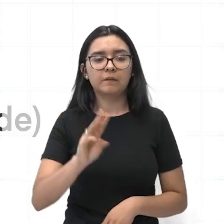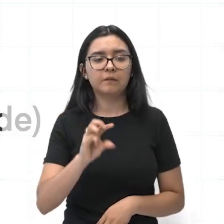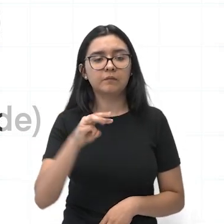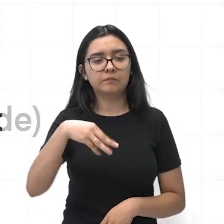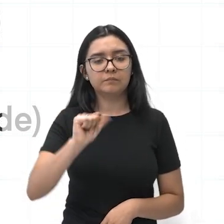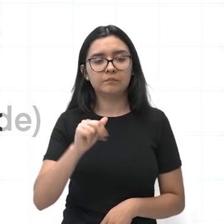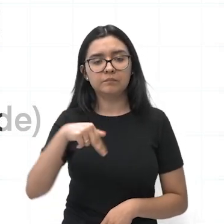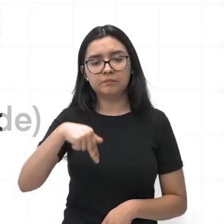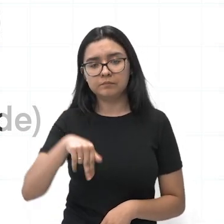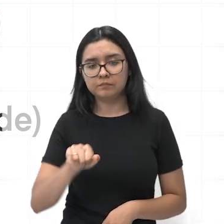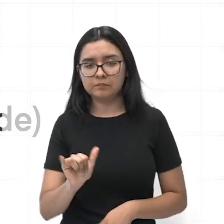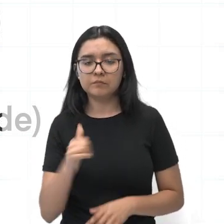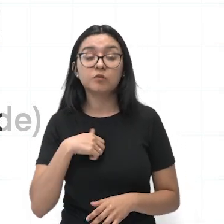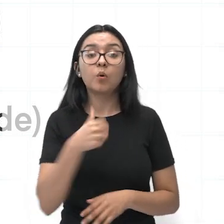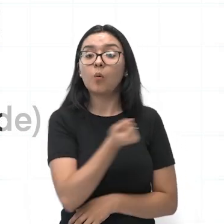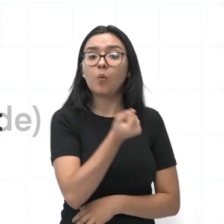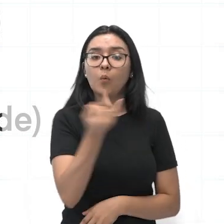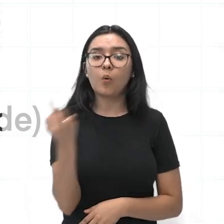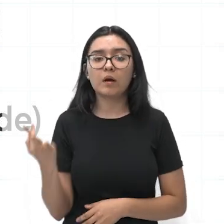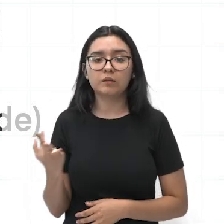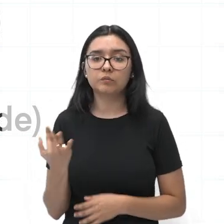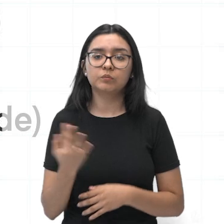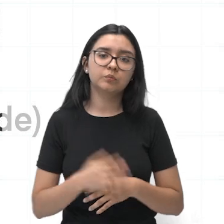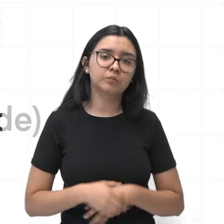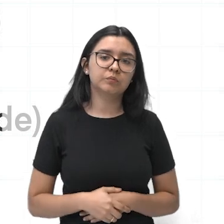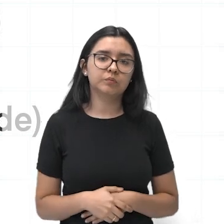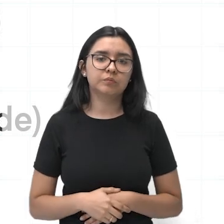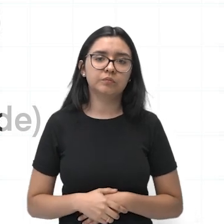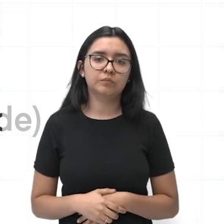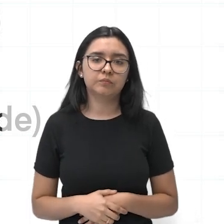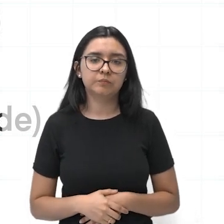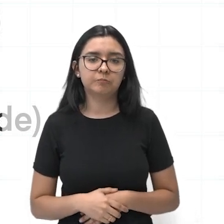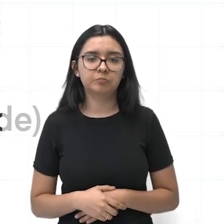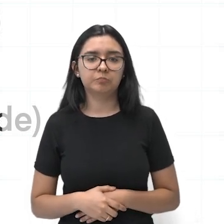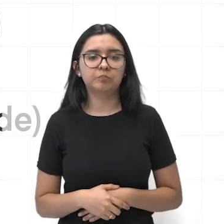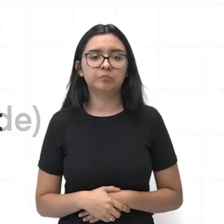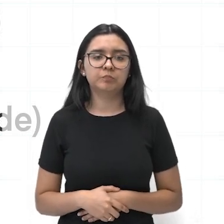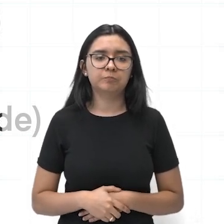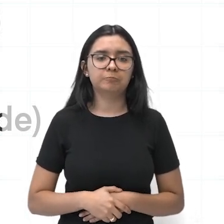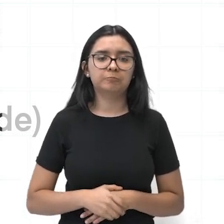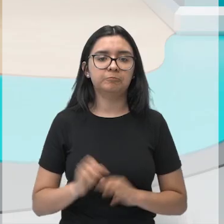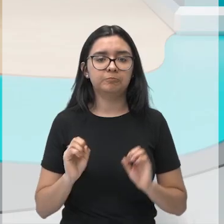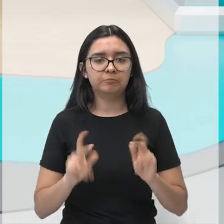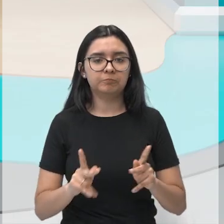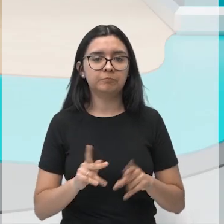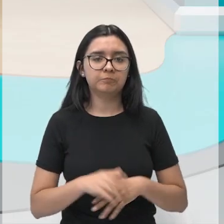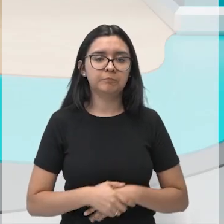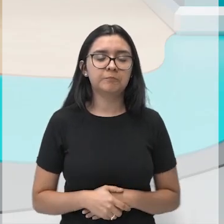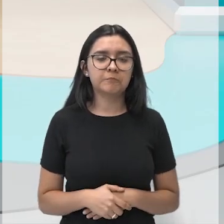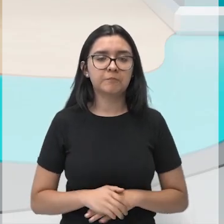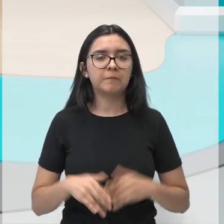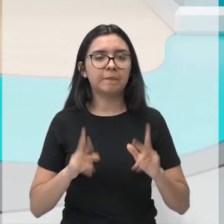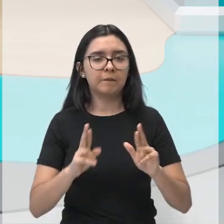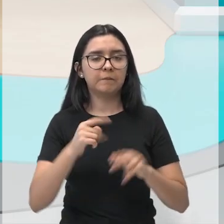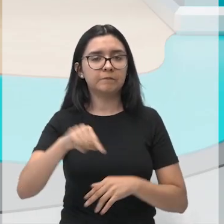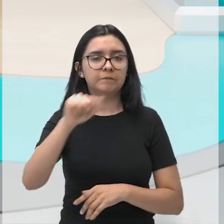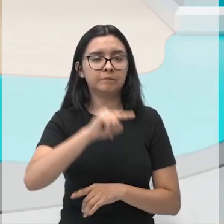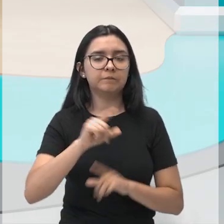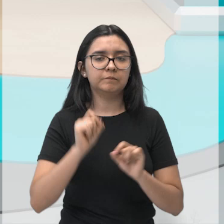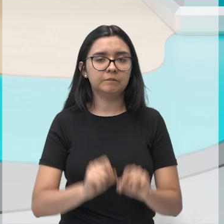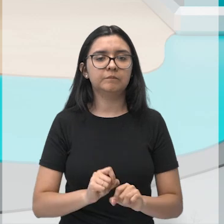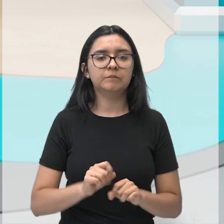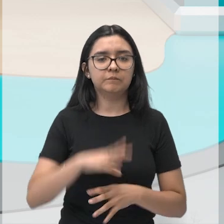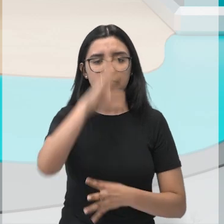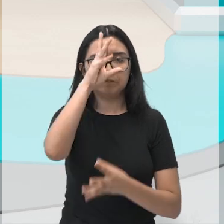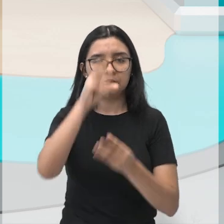são quantos, indica quantidade. Alright? Tudo certo? Eu espero que